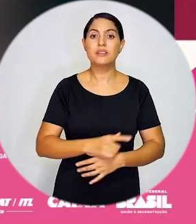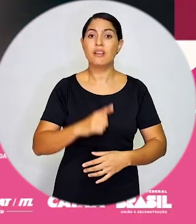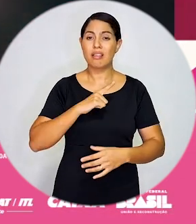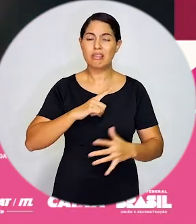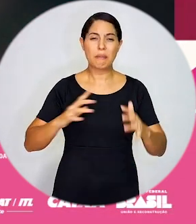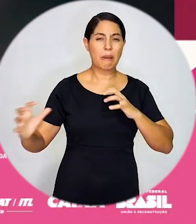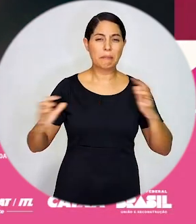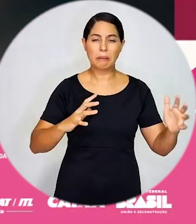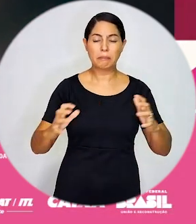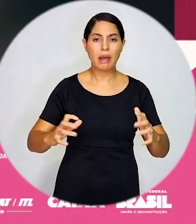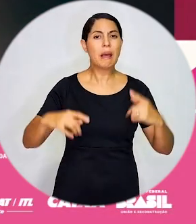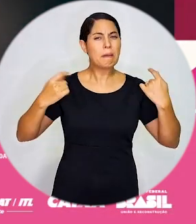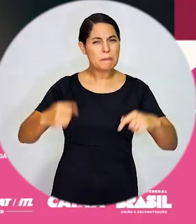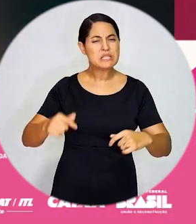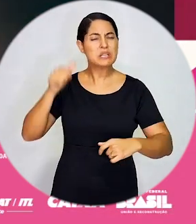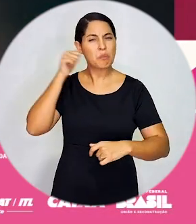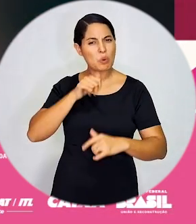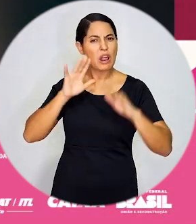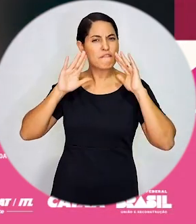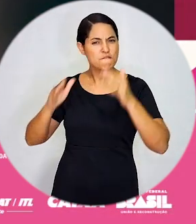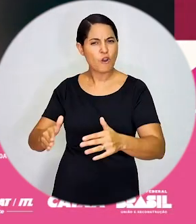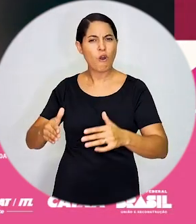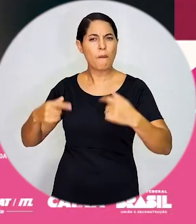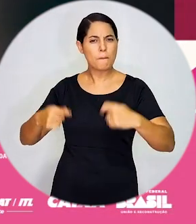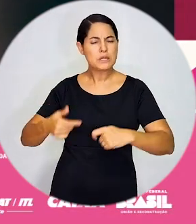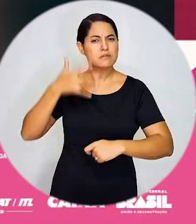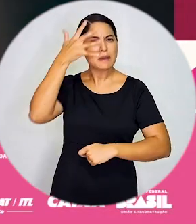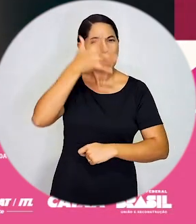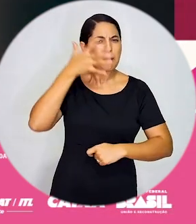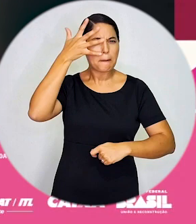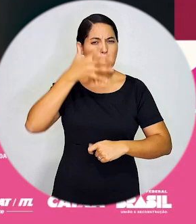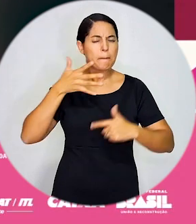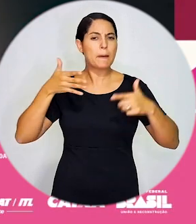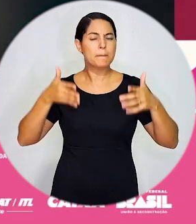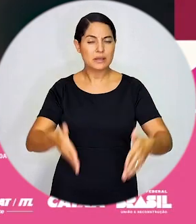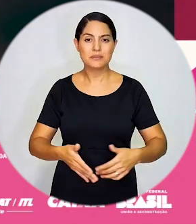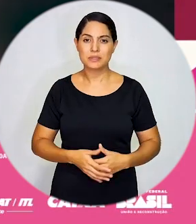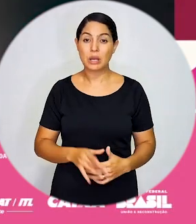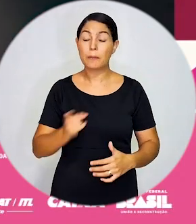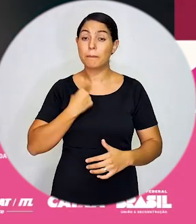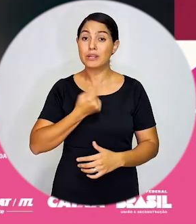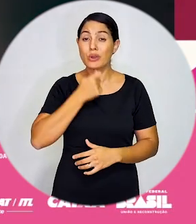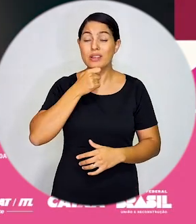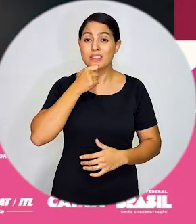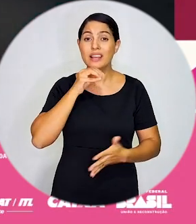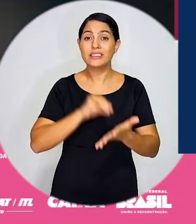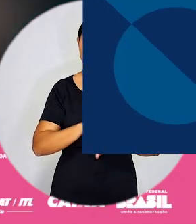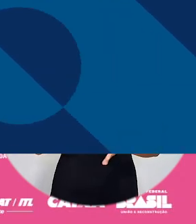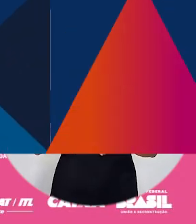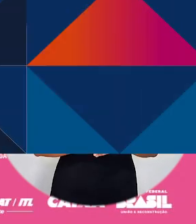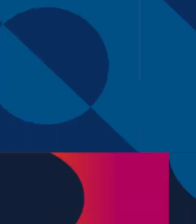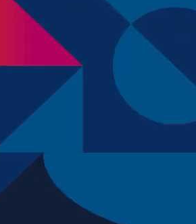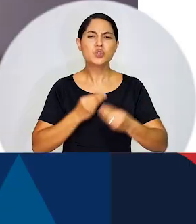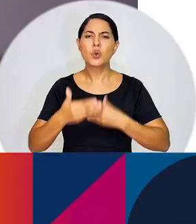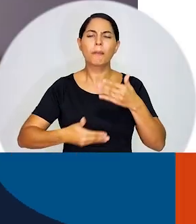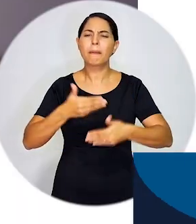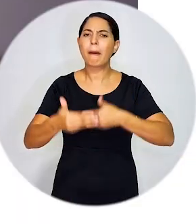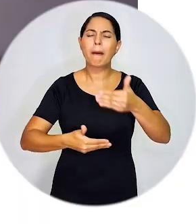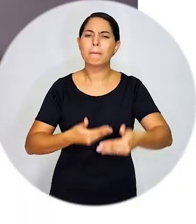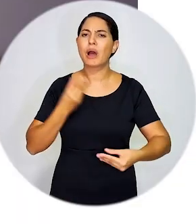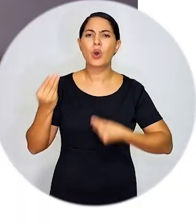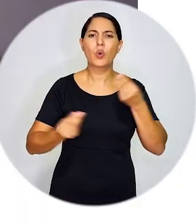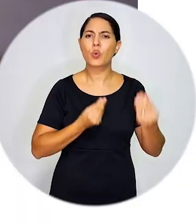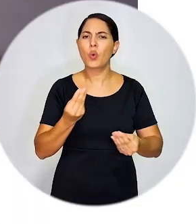sejam ouvidas. Mas é preciso compartilhar e é preciso a gente ter consciência disso, do tanto que a gente precisa evoluir. E como que a gente